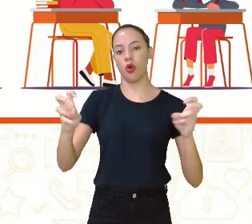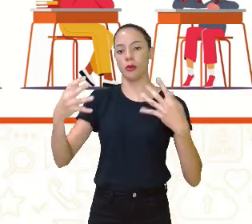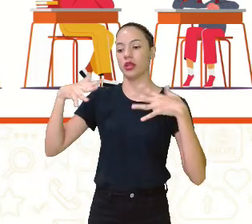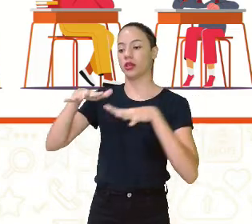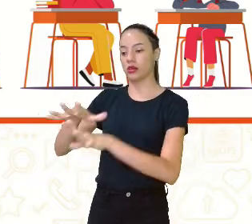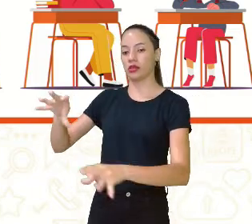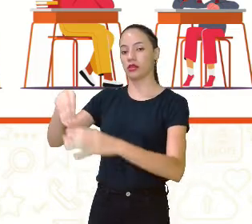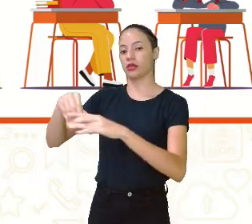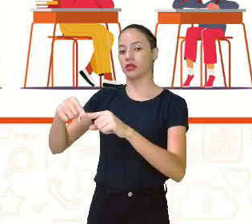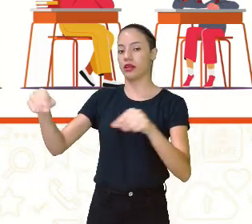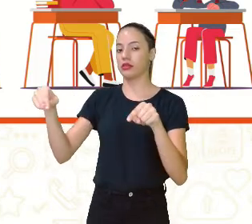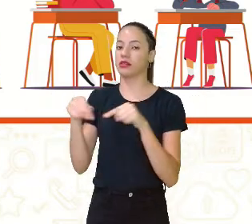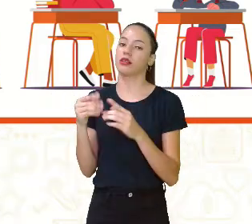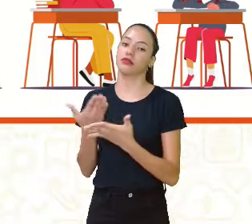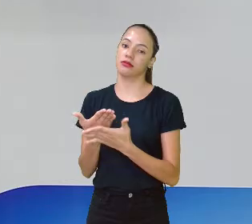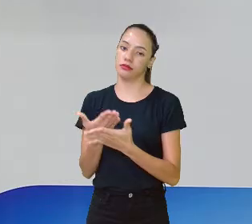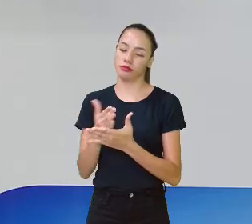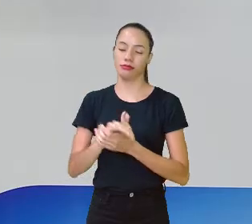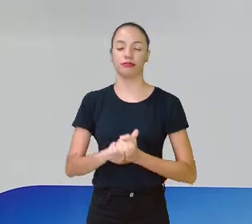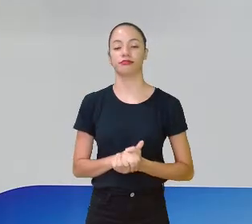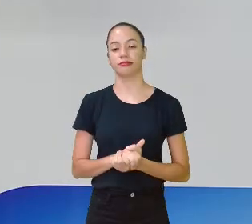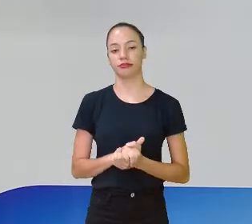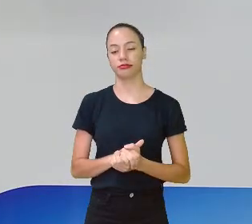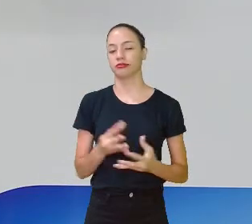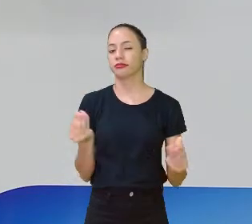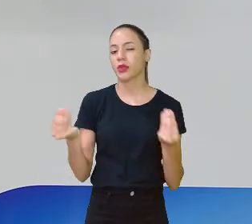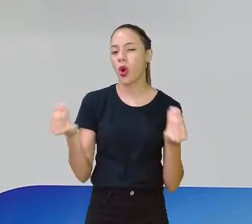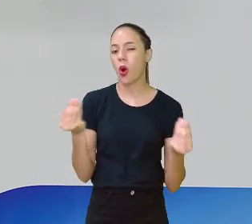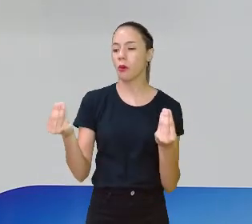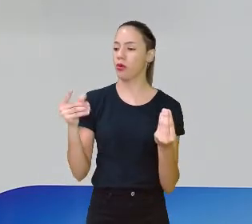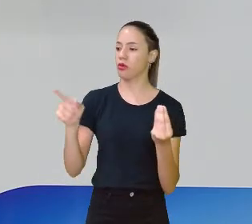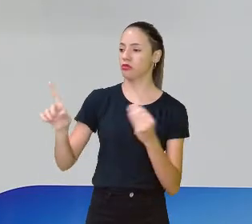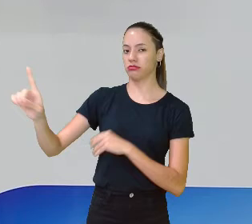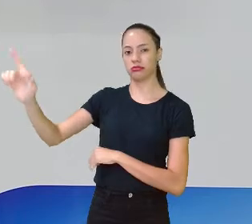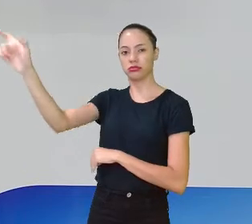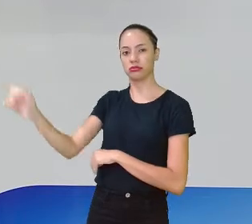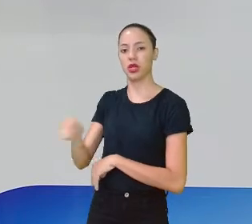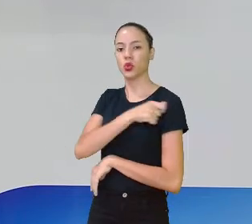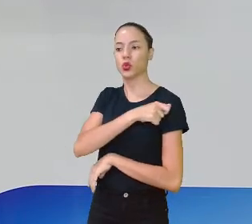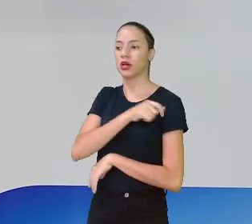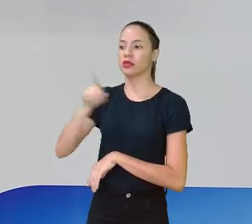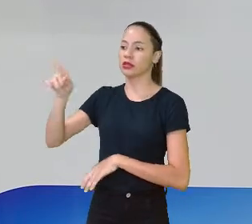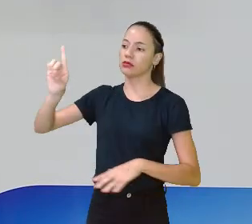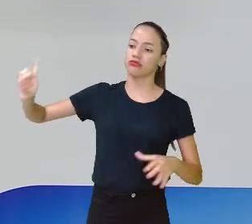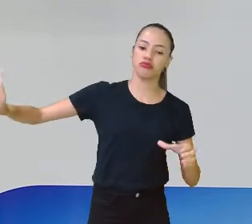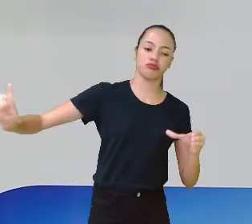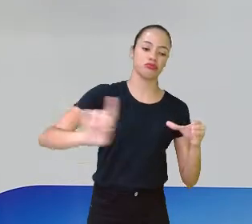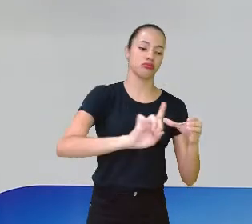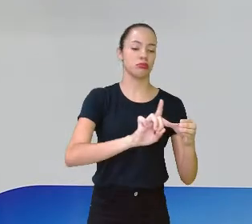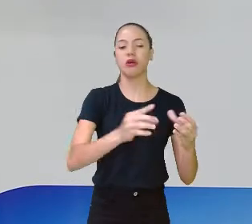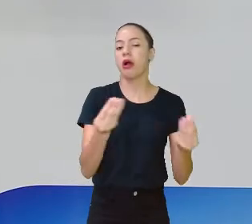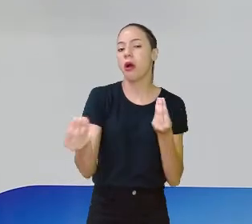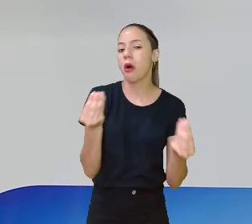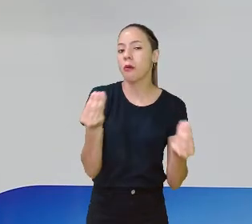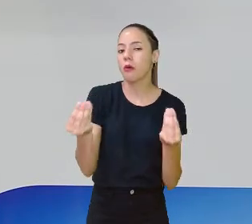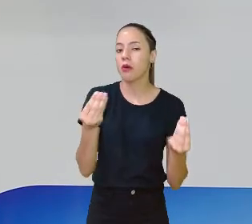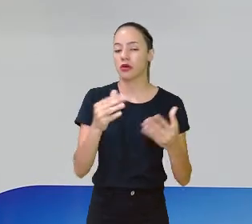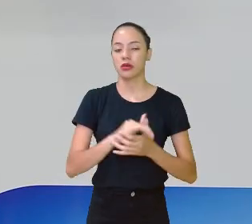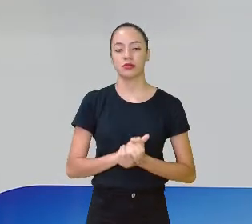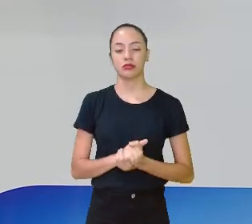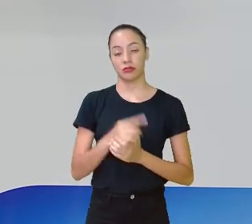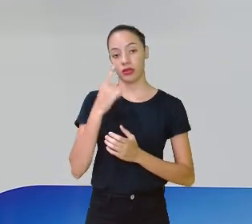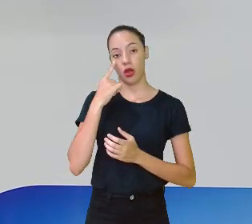na sala de aula. Então, como vamos fazer essa inclusão? E é interessante que a gente precisa entender que